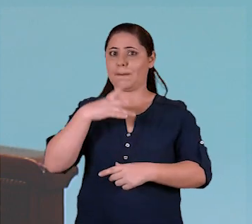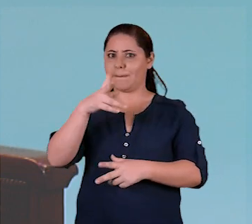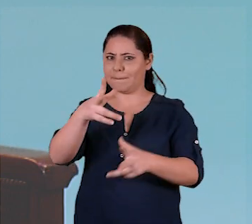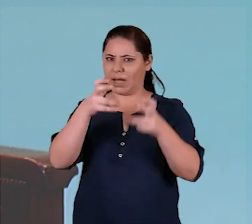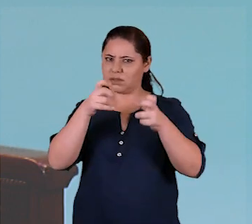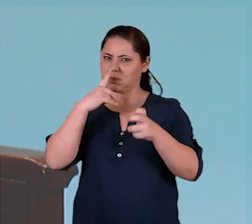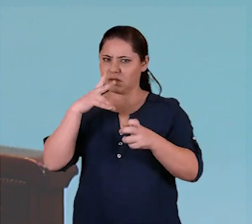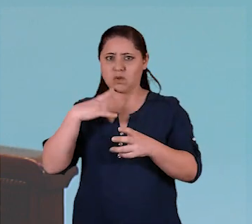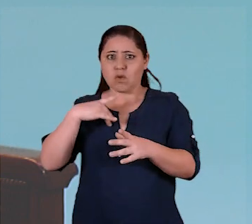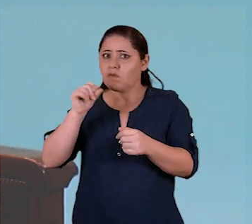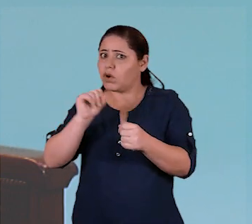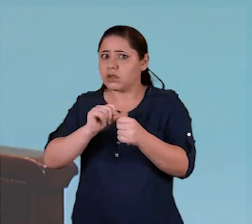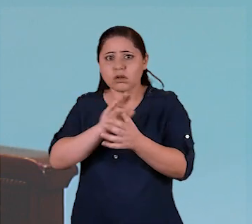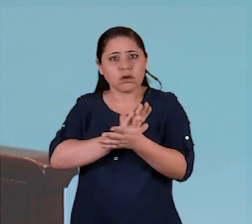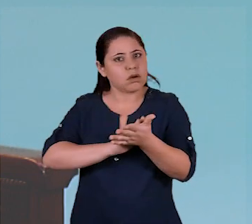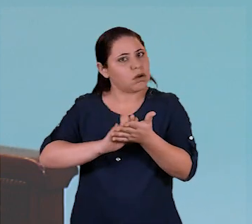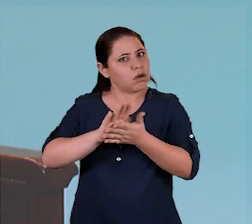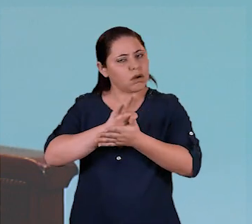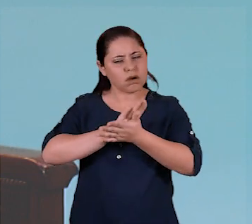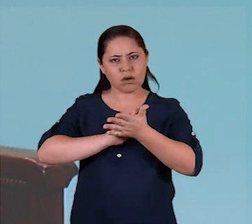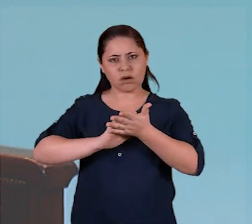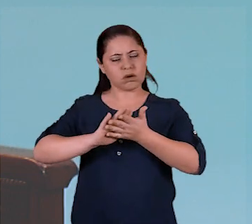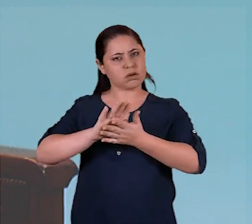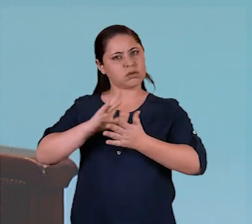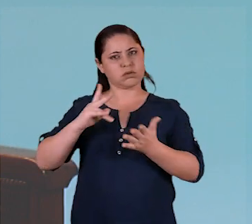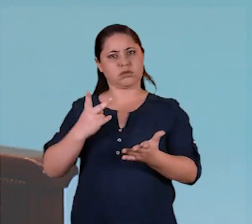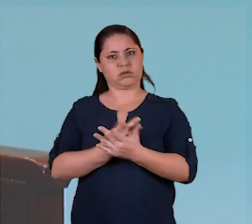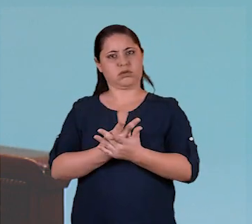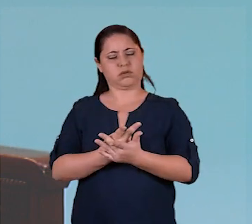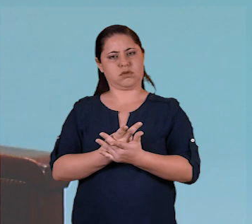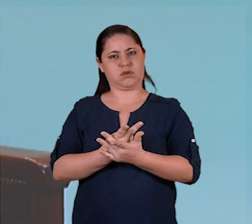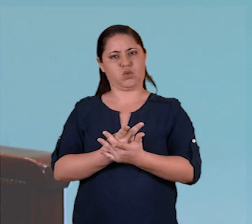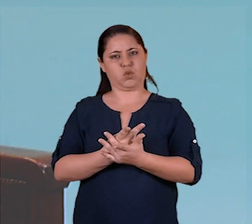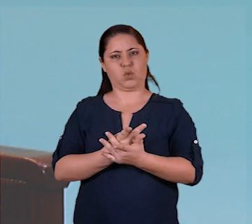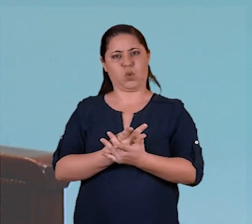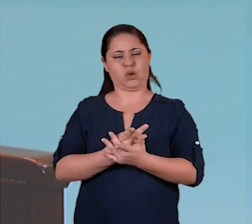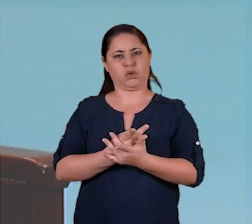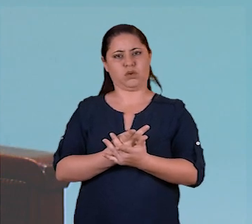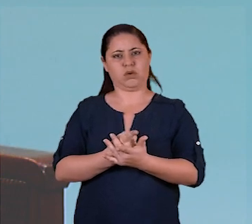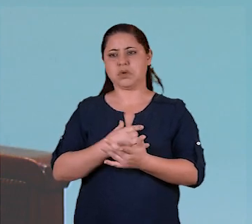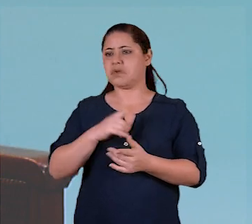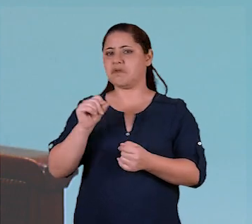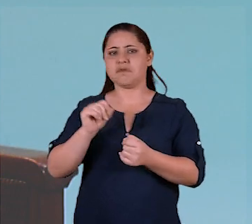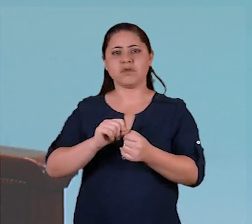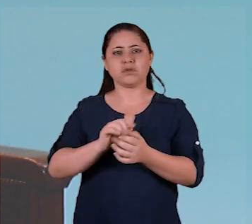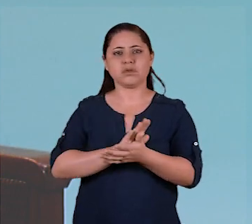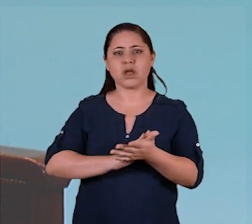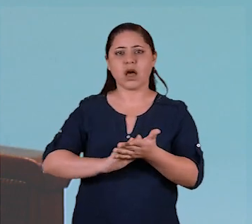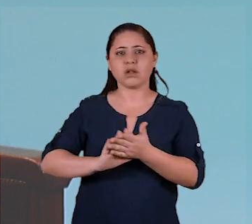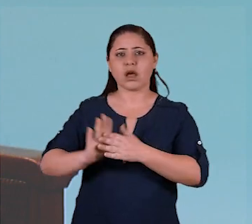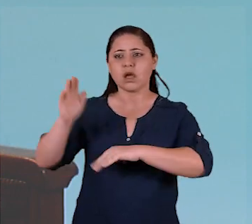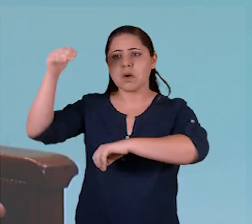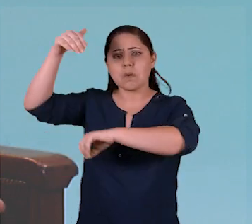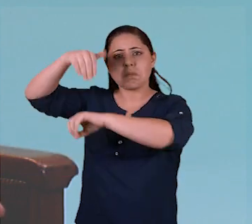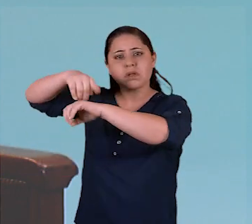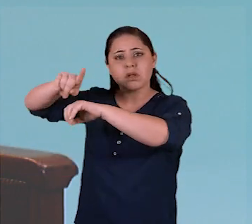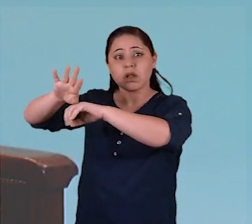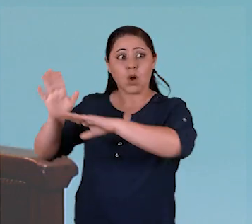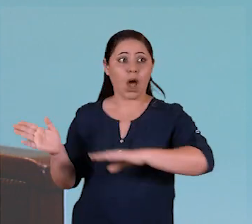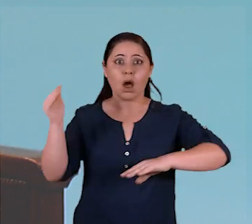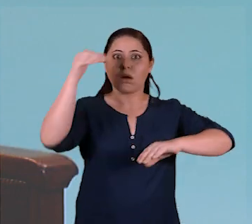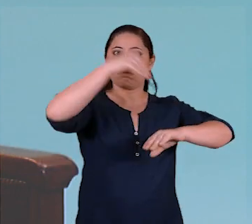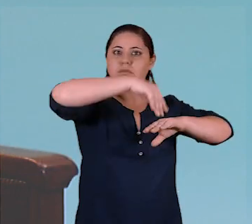é que ele acreditou que ele não estava fazendo nada errado, que ele não tinha feito nada, que na verdade a culpa seria